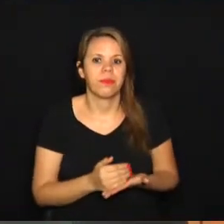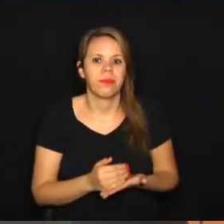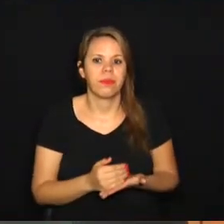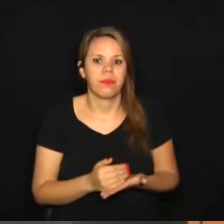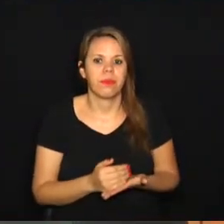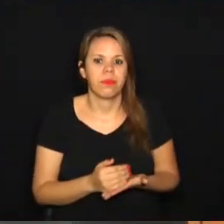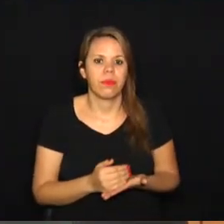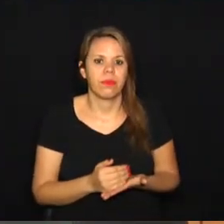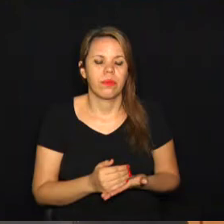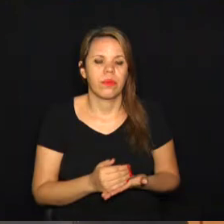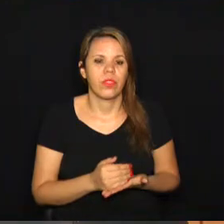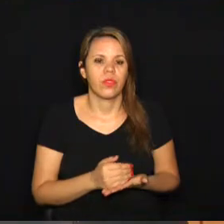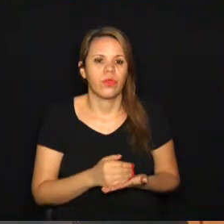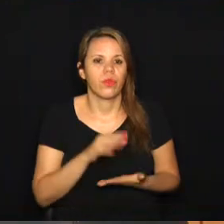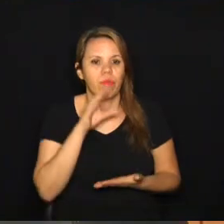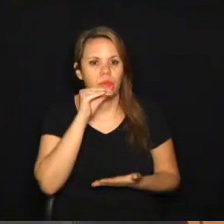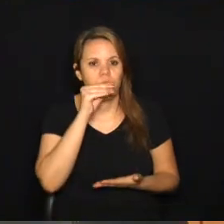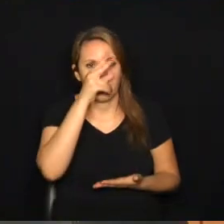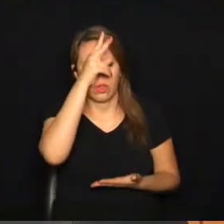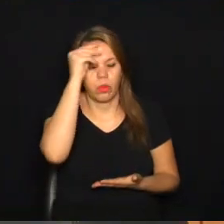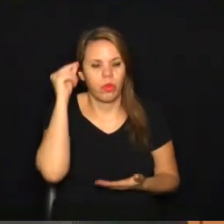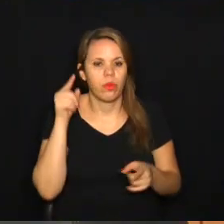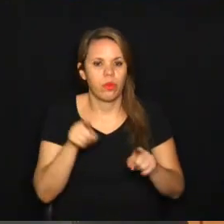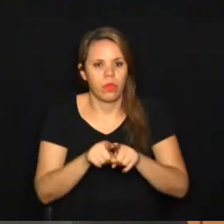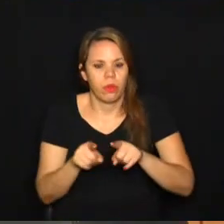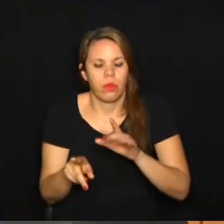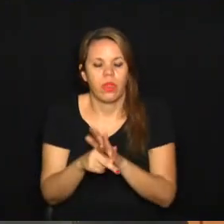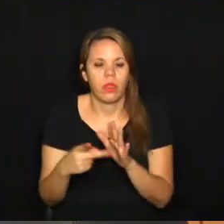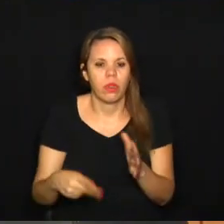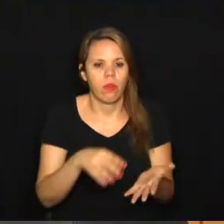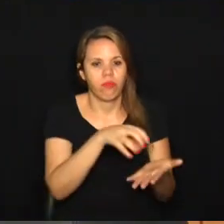dos servidores, mais a parte patronal,